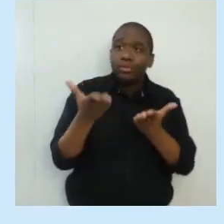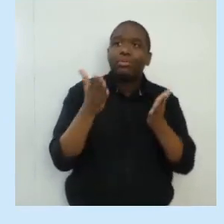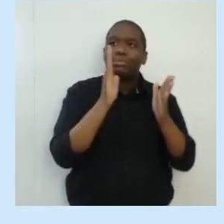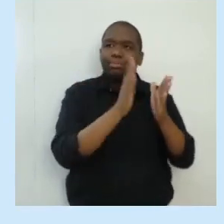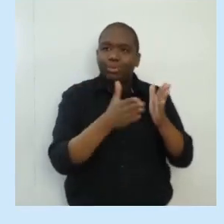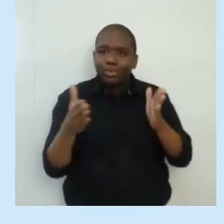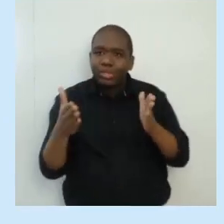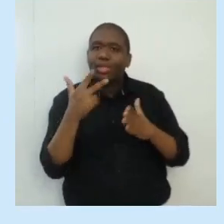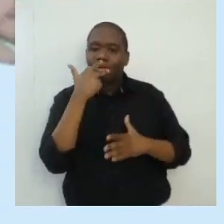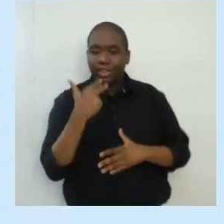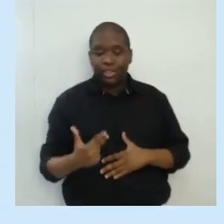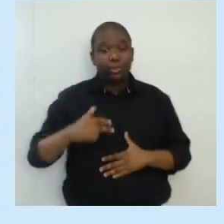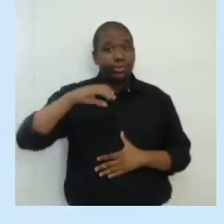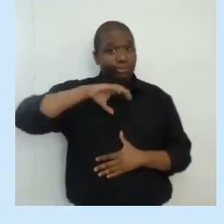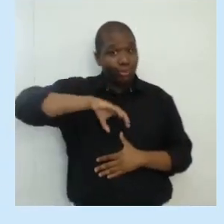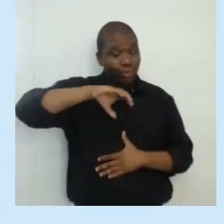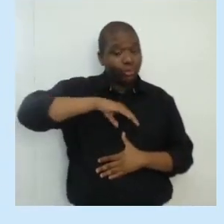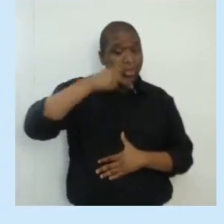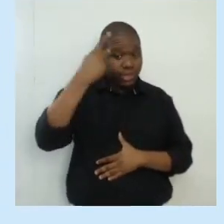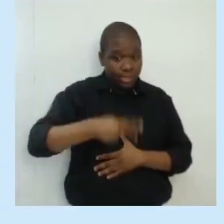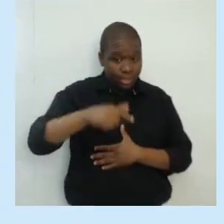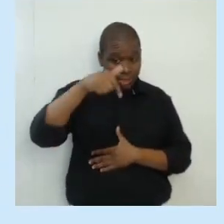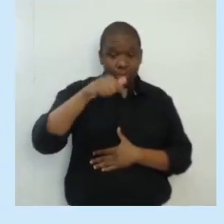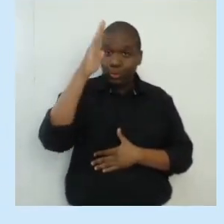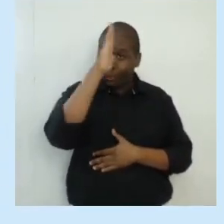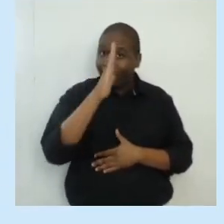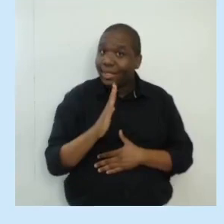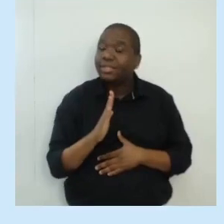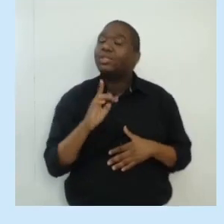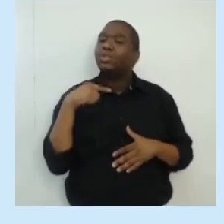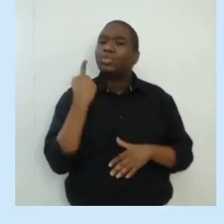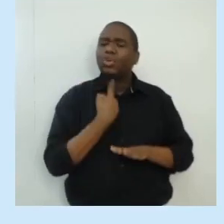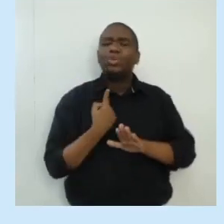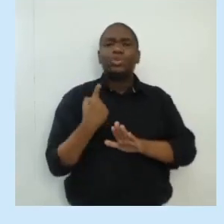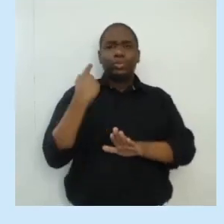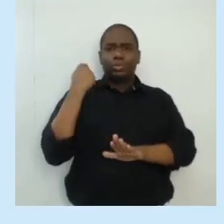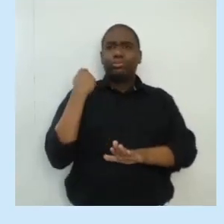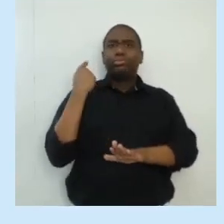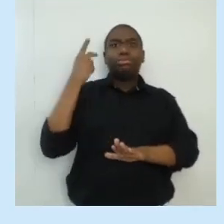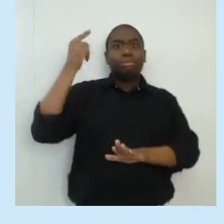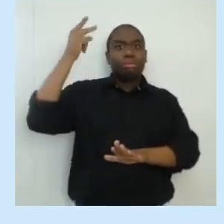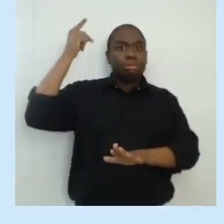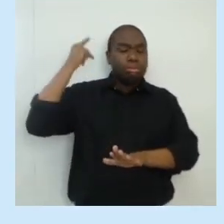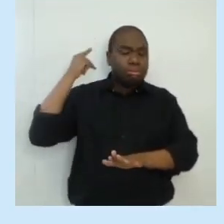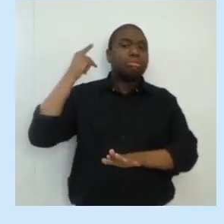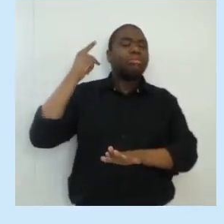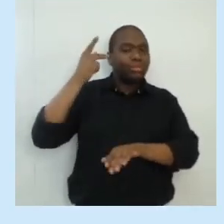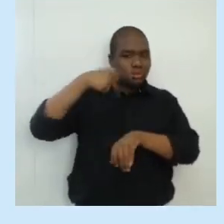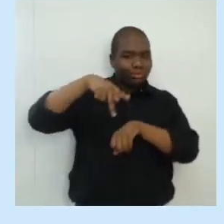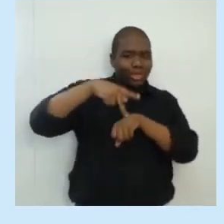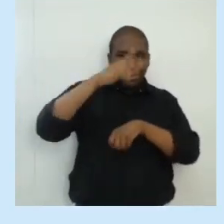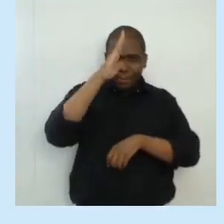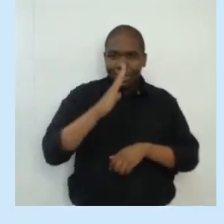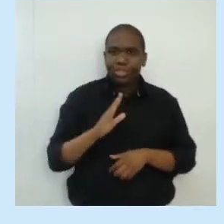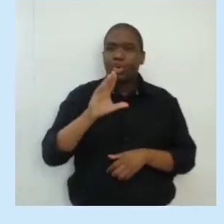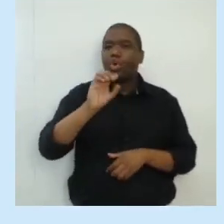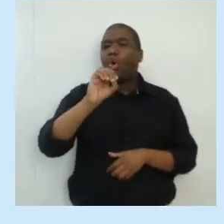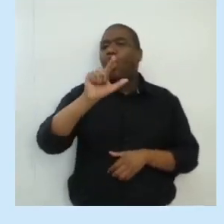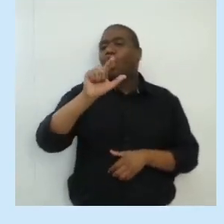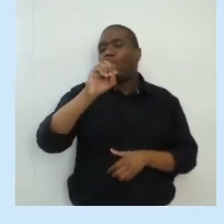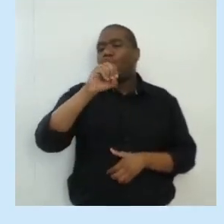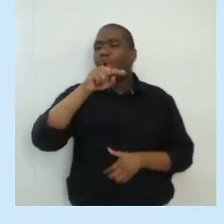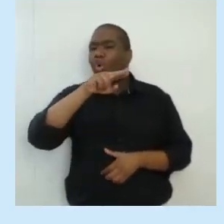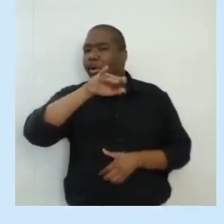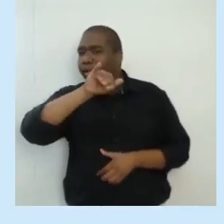de língua portuguesa aqui no Brasil, quando ainda éramos colônia, melhor dizer, a gente tinha